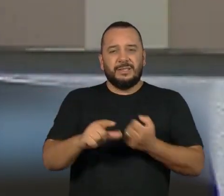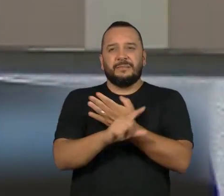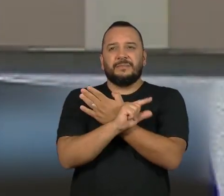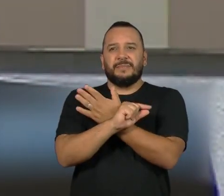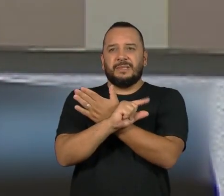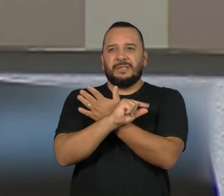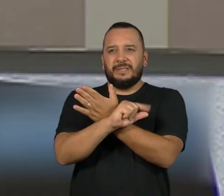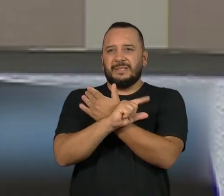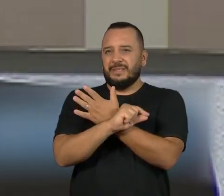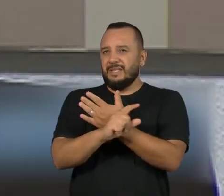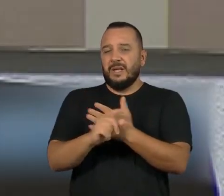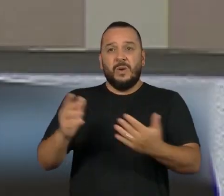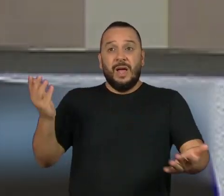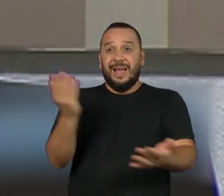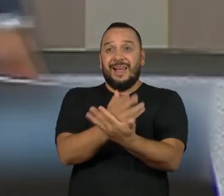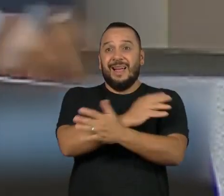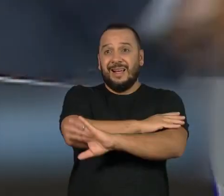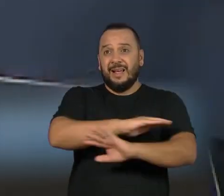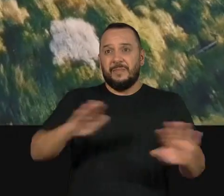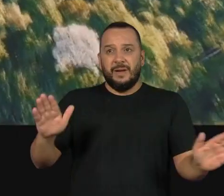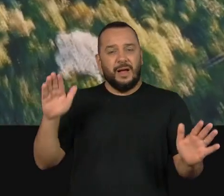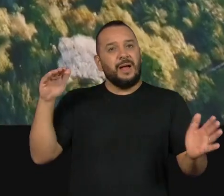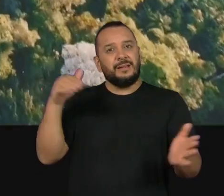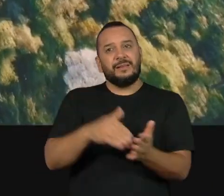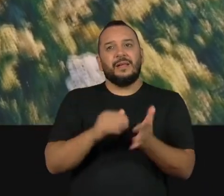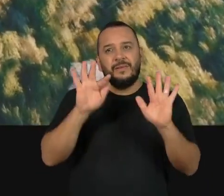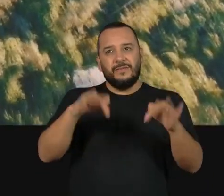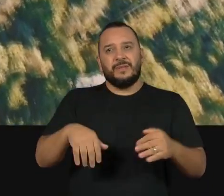Pantanal até o final do século.